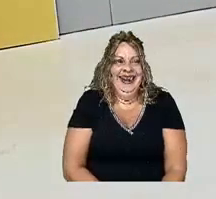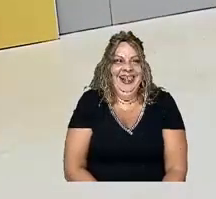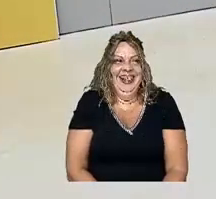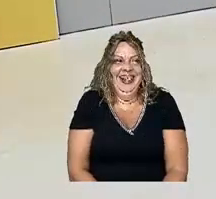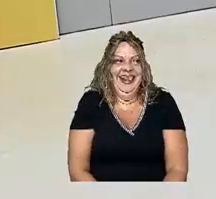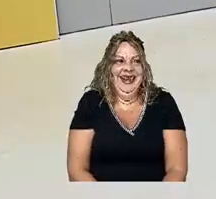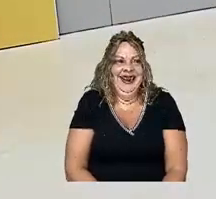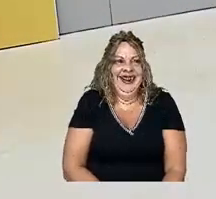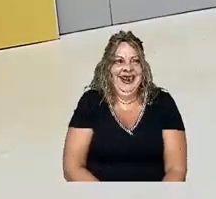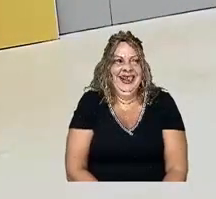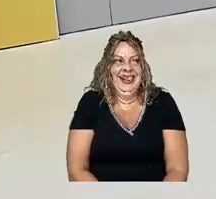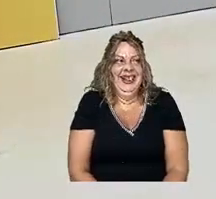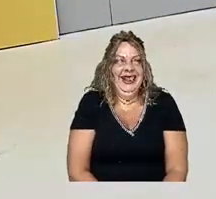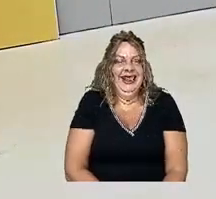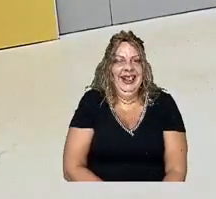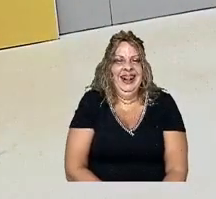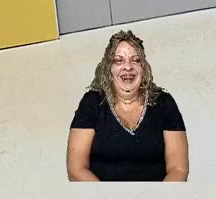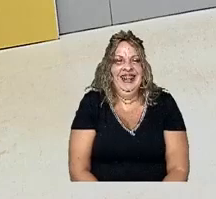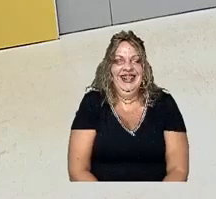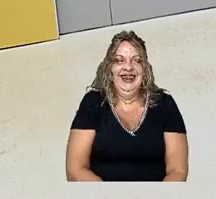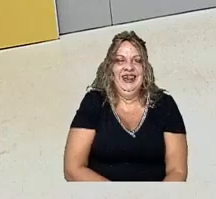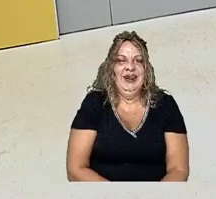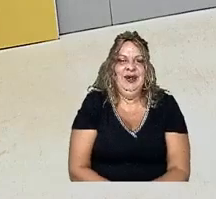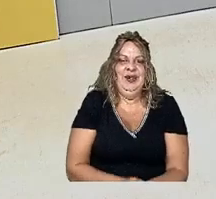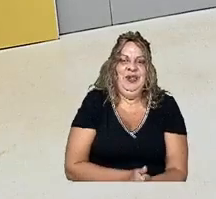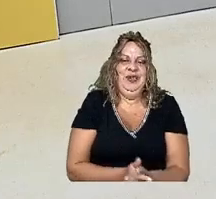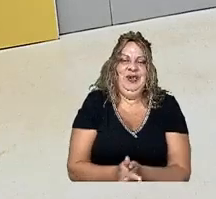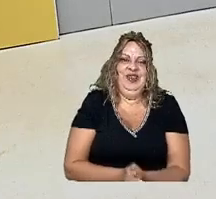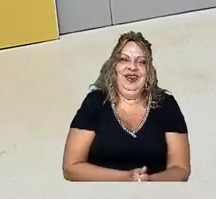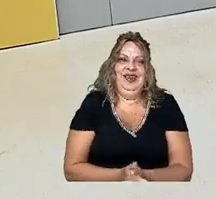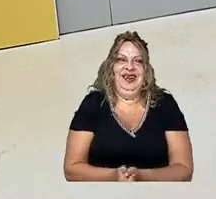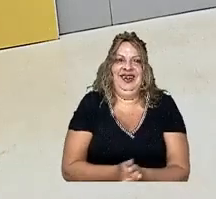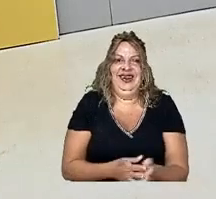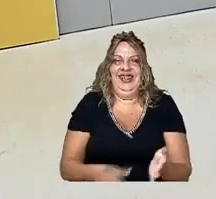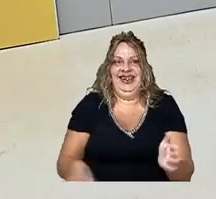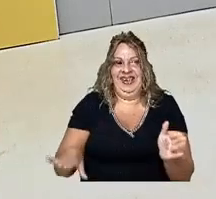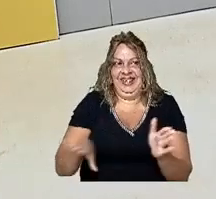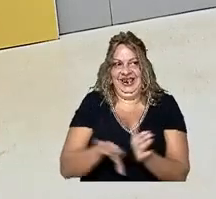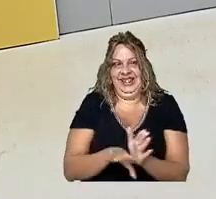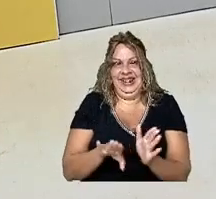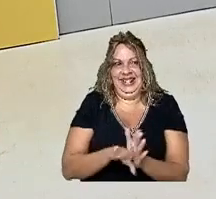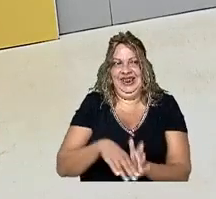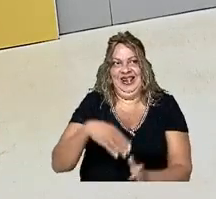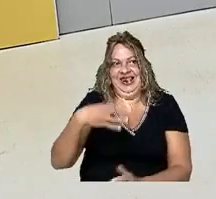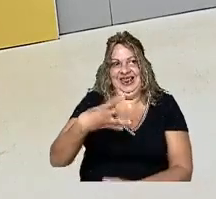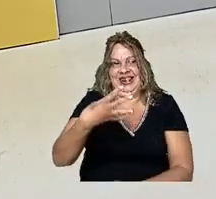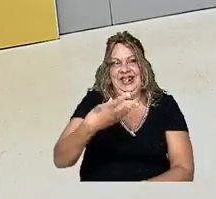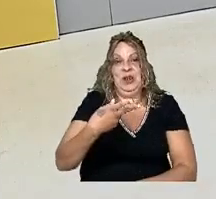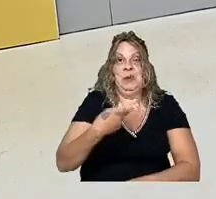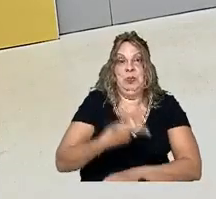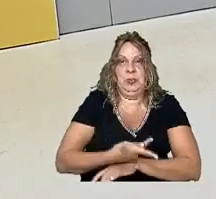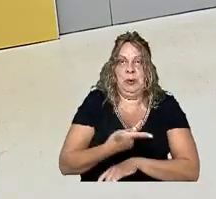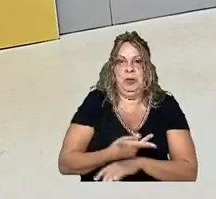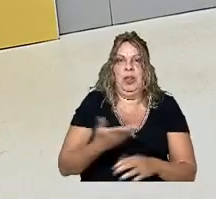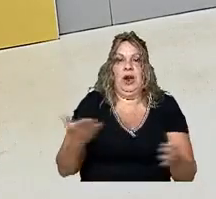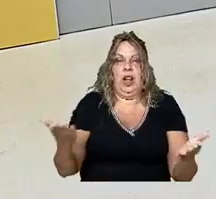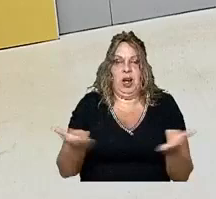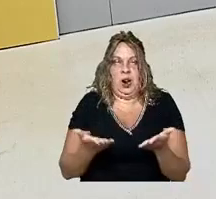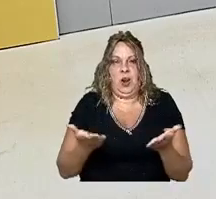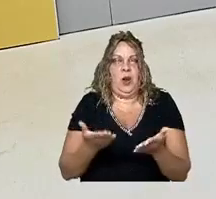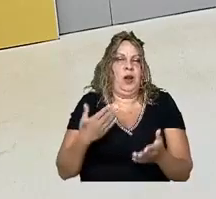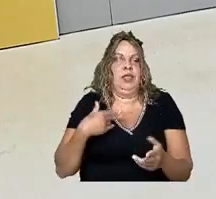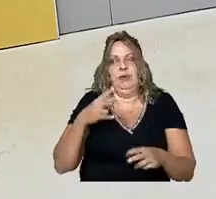Compadre, compadre. Eita, que chegou no quarto prêmio. O Onix, você tá entendendo que é aquele